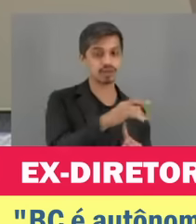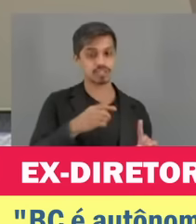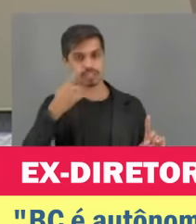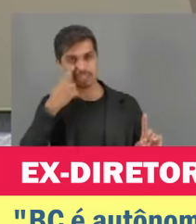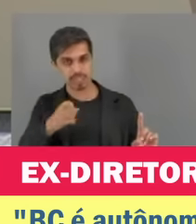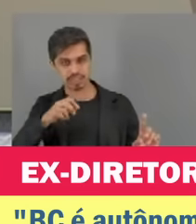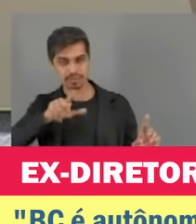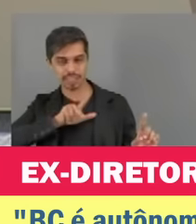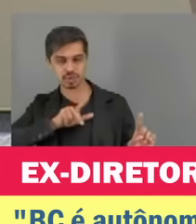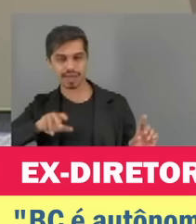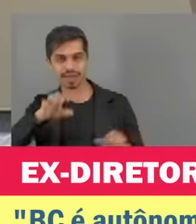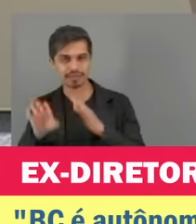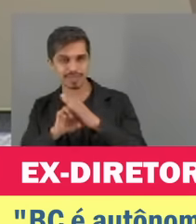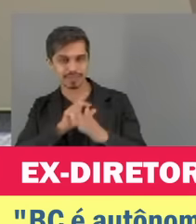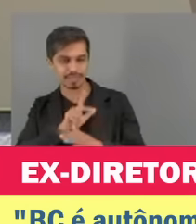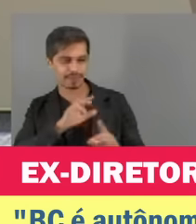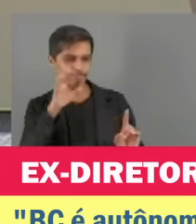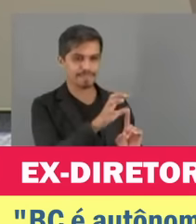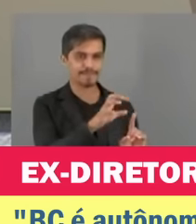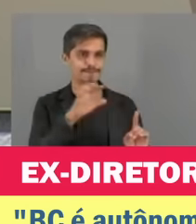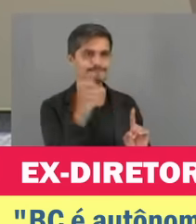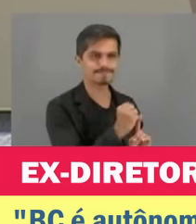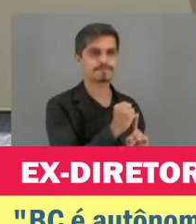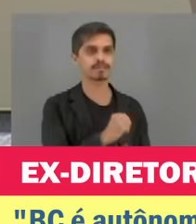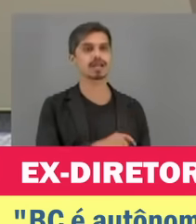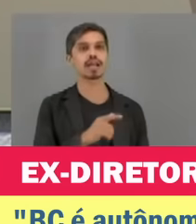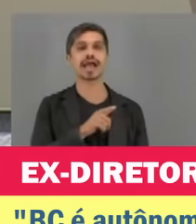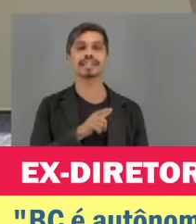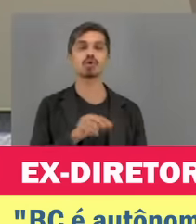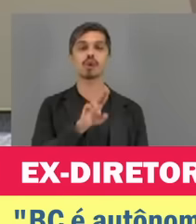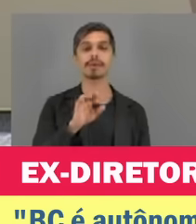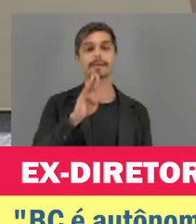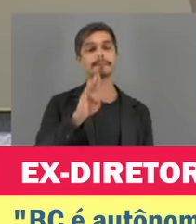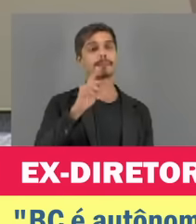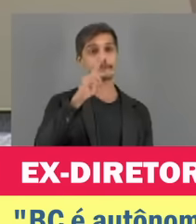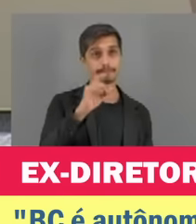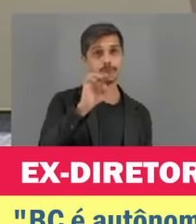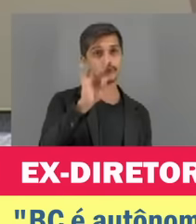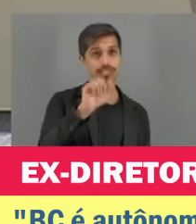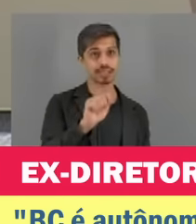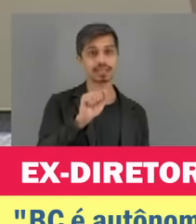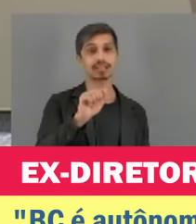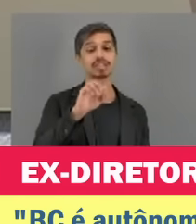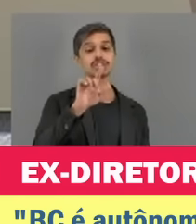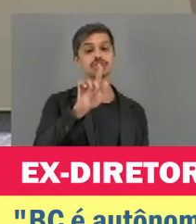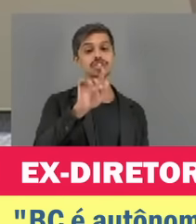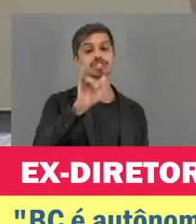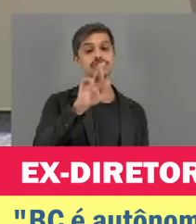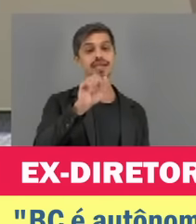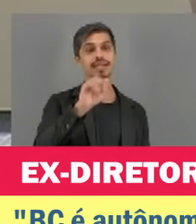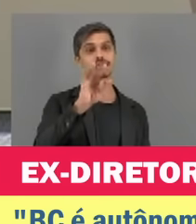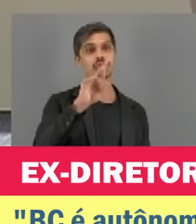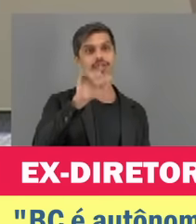privados, através da chamada porta giratória. E não é um fenômeno só brasileiro, em inglês chama-se revolving door, né?